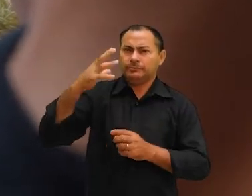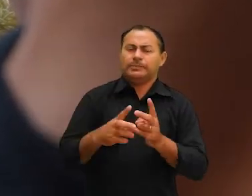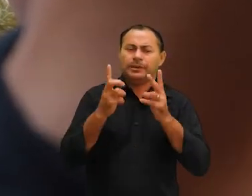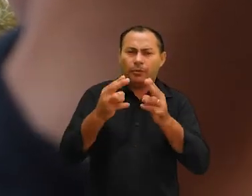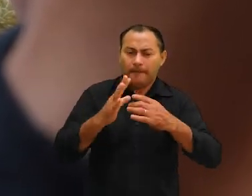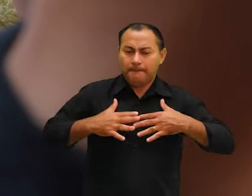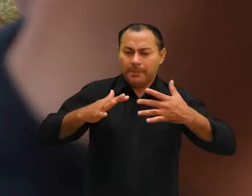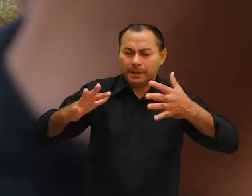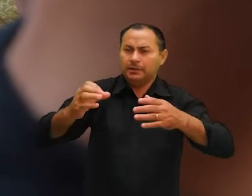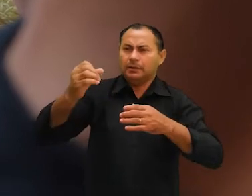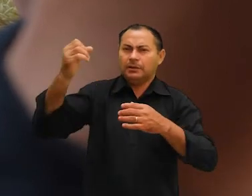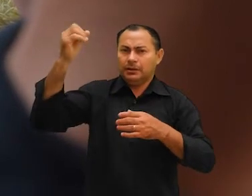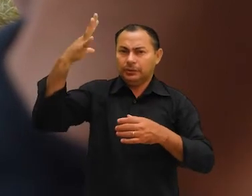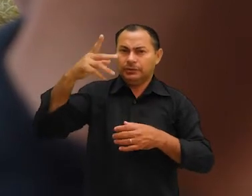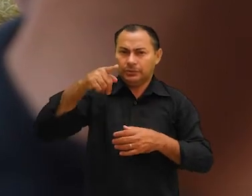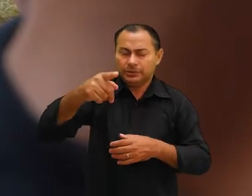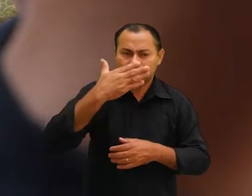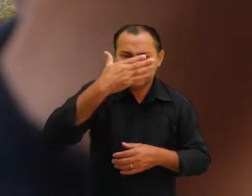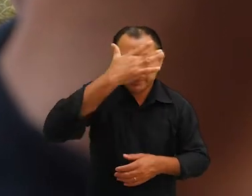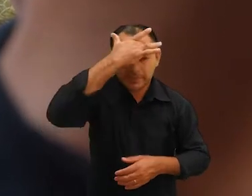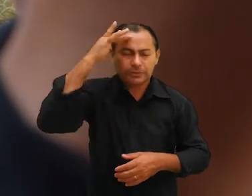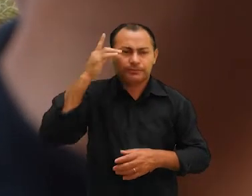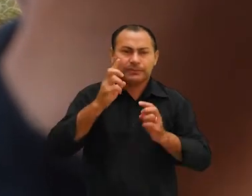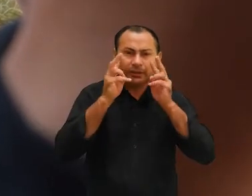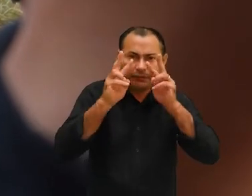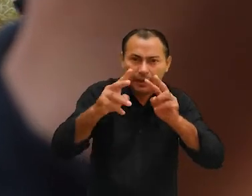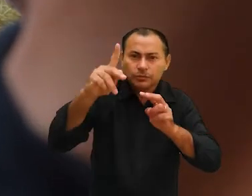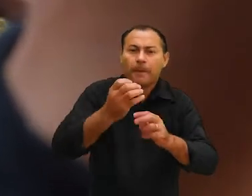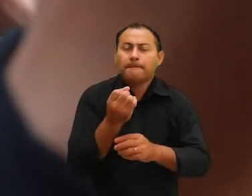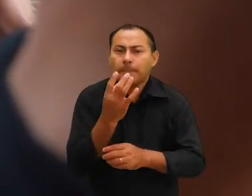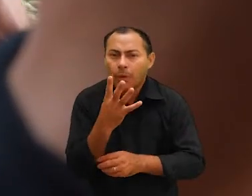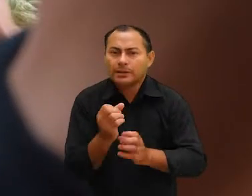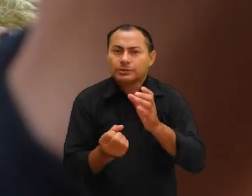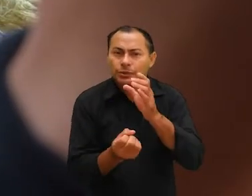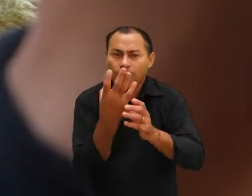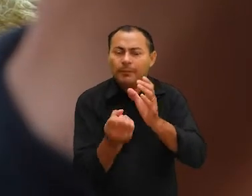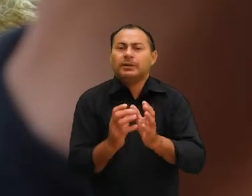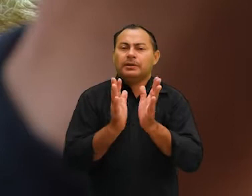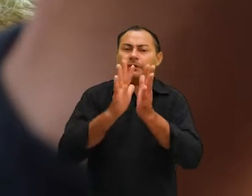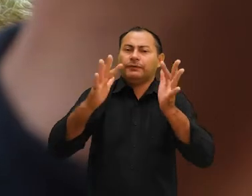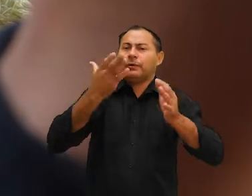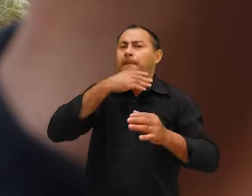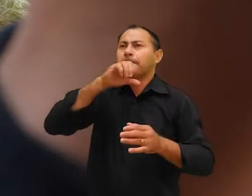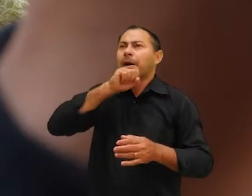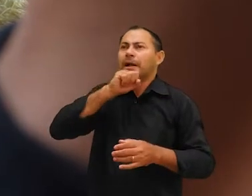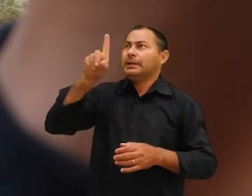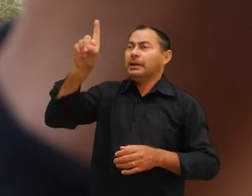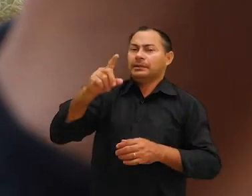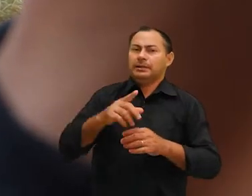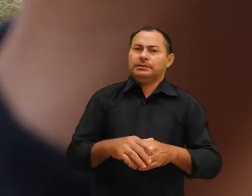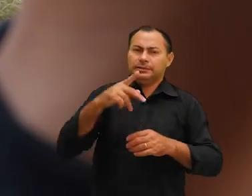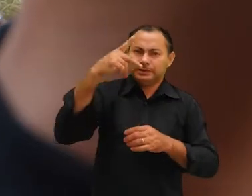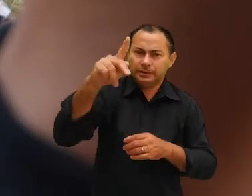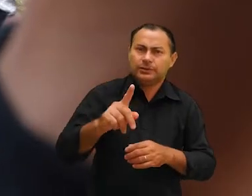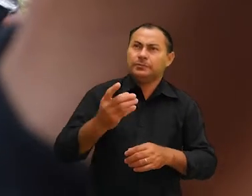luz assim brilhe a luz de vocês diante dos homens para que Vejam as suas boas obras e glorifiquem ao pai de